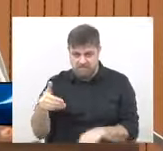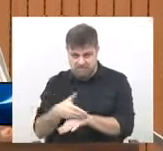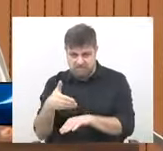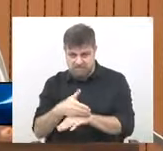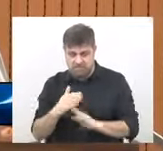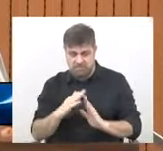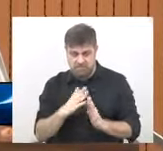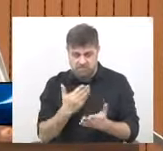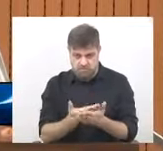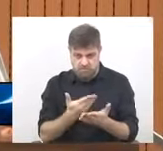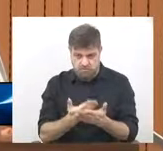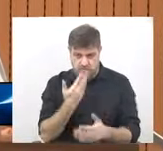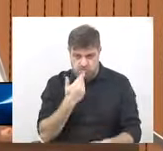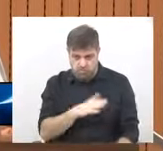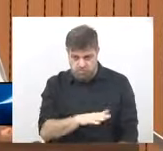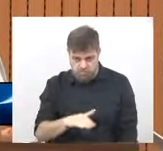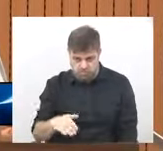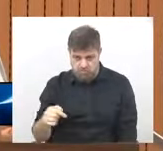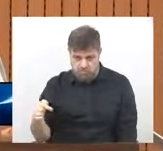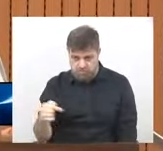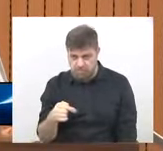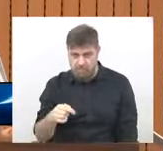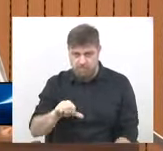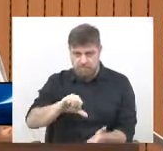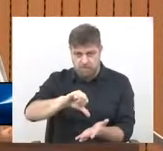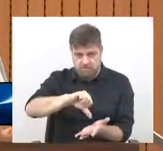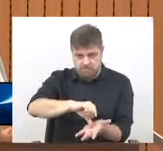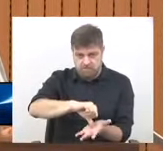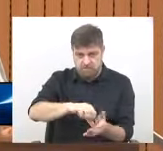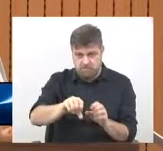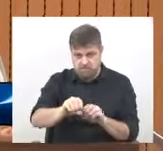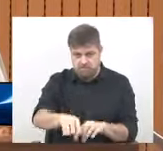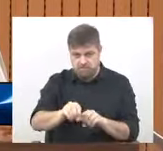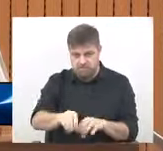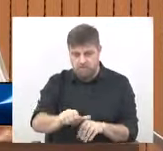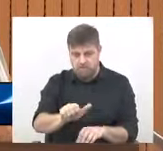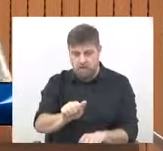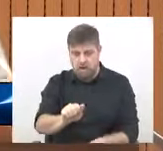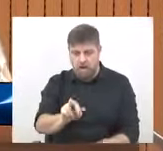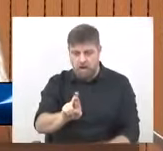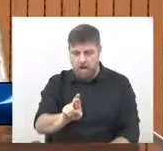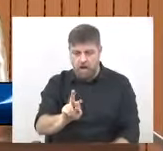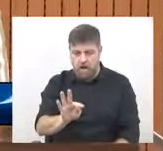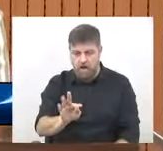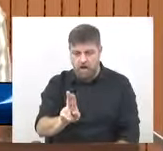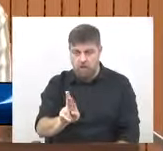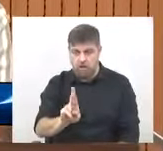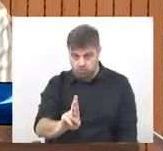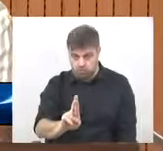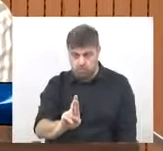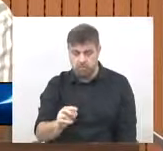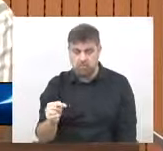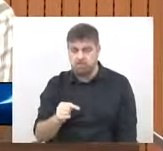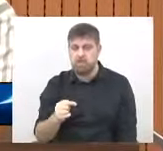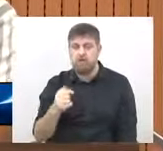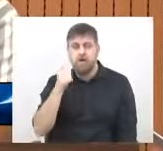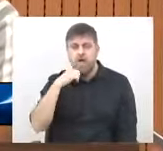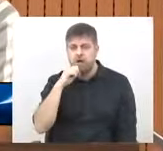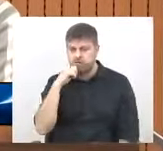hoje estudam nesse centro, no Centro de Educação Infantil Arthur Bernardes, e a preocupação delas é o